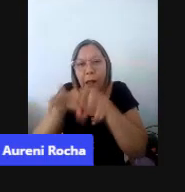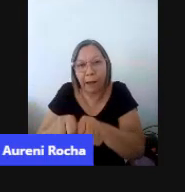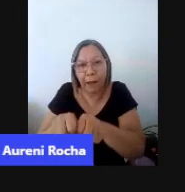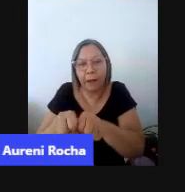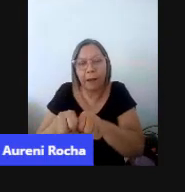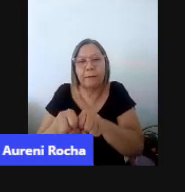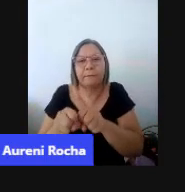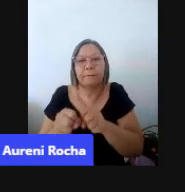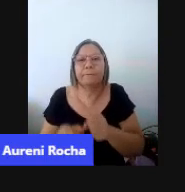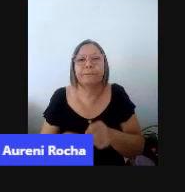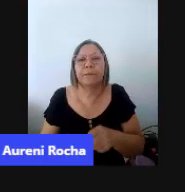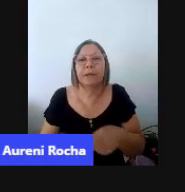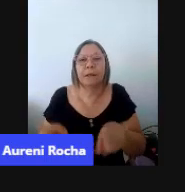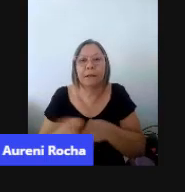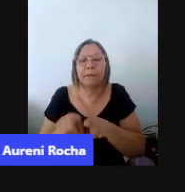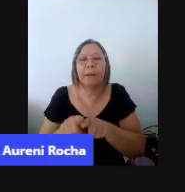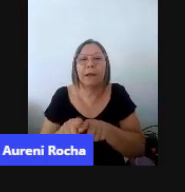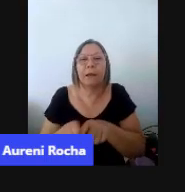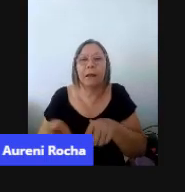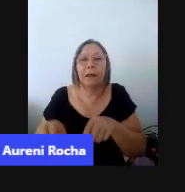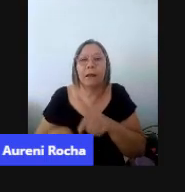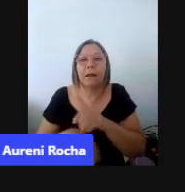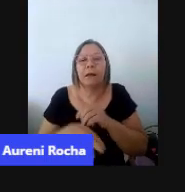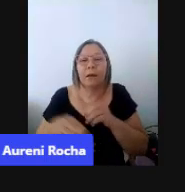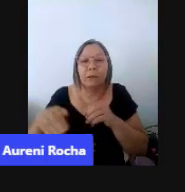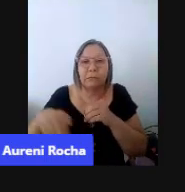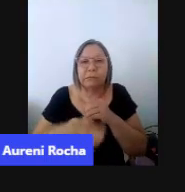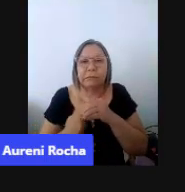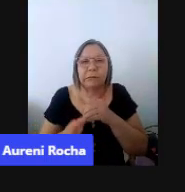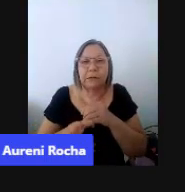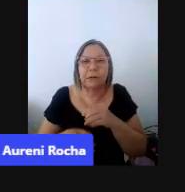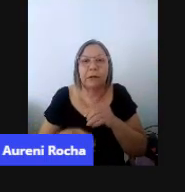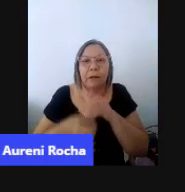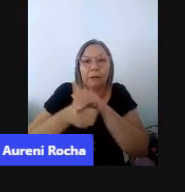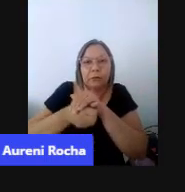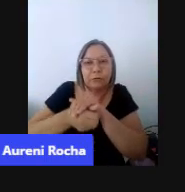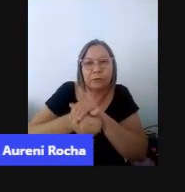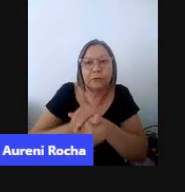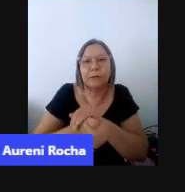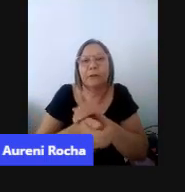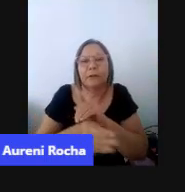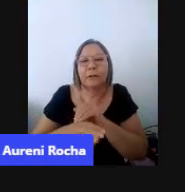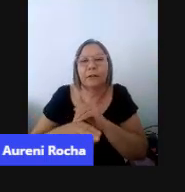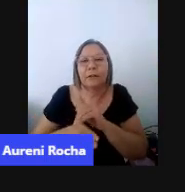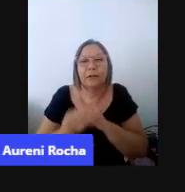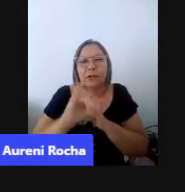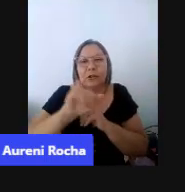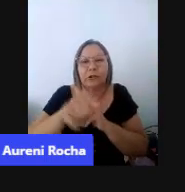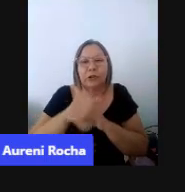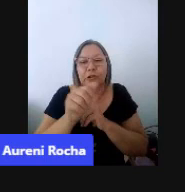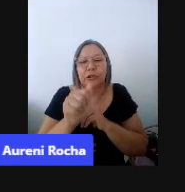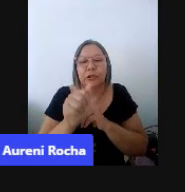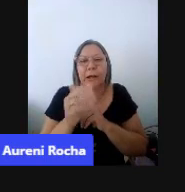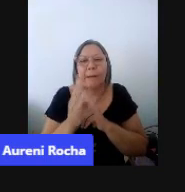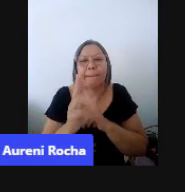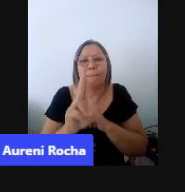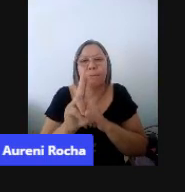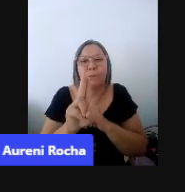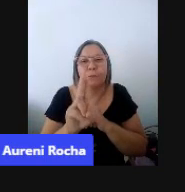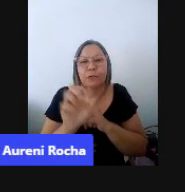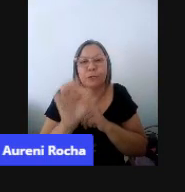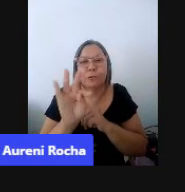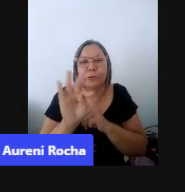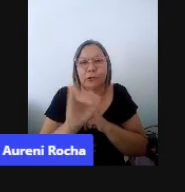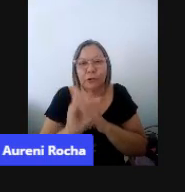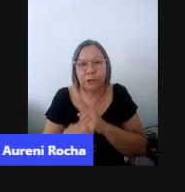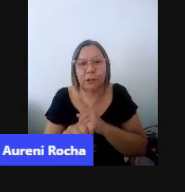os répteis, o teiu, o jabuti, usando o buraco do Tatu Canastra. Ali você vê a fauna,